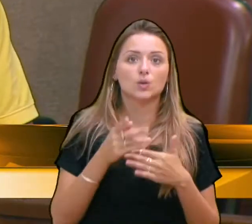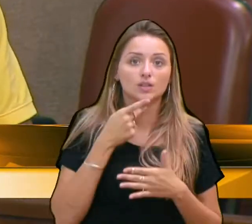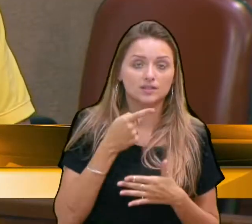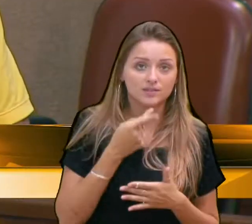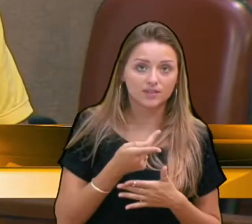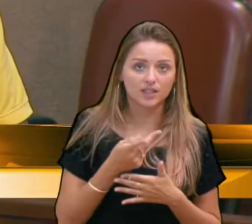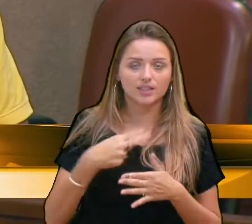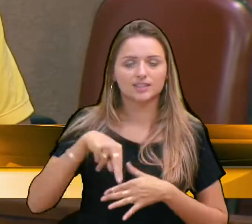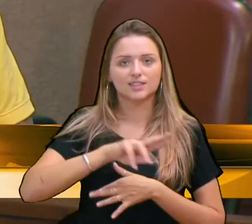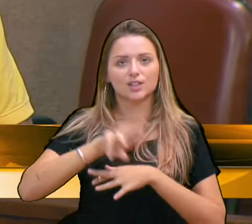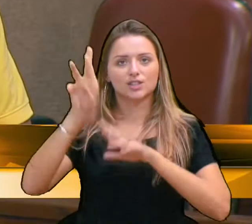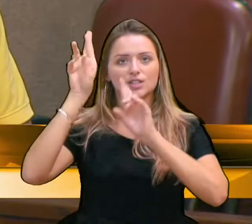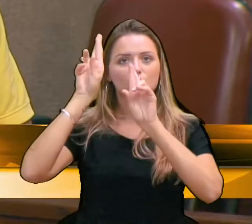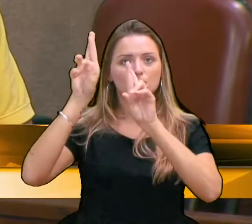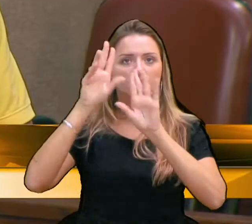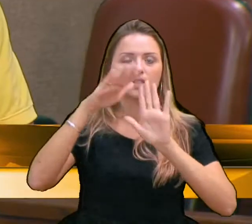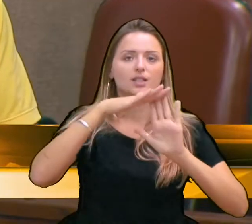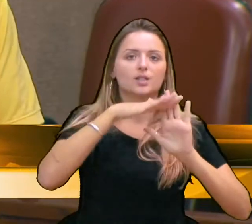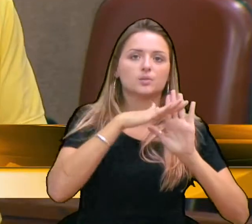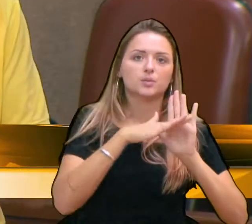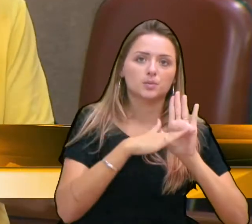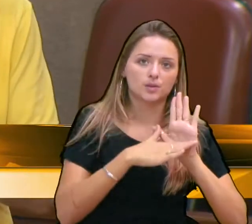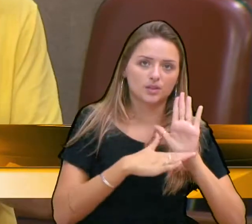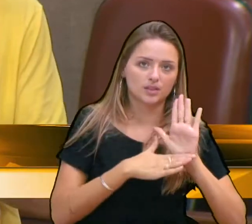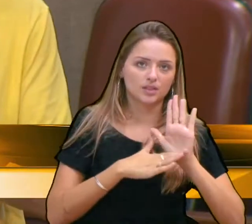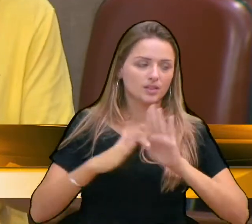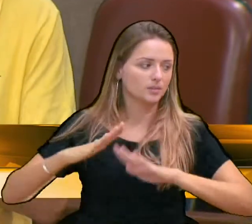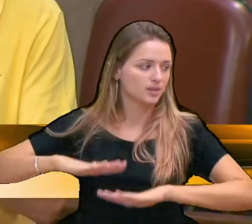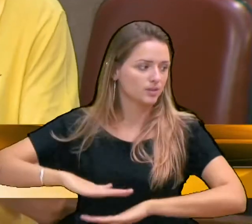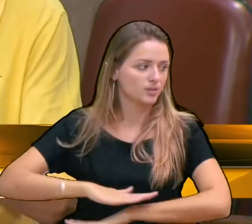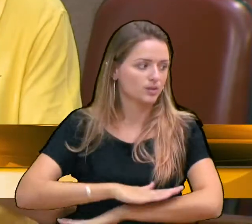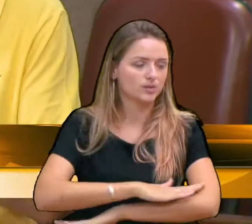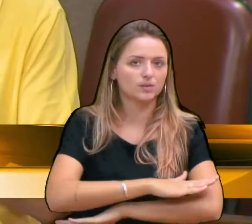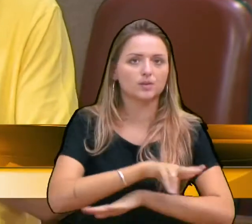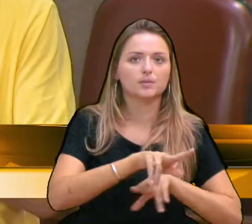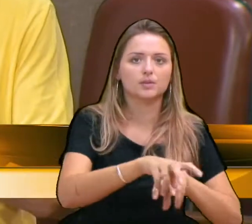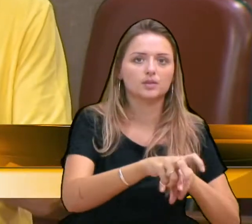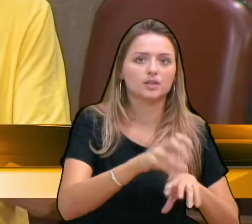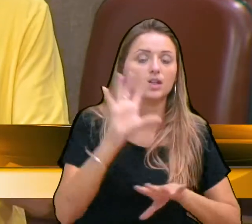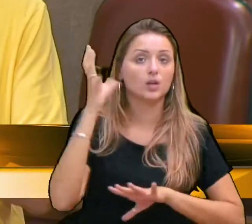Nós torcemos para que esse programa de asfaltamento do interior ele aconteça o mais